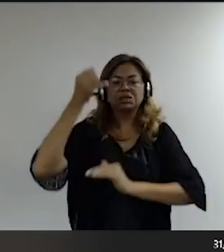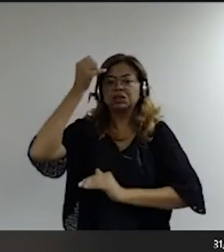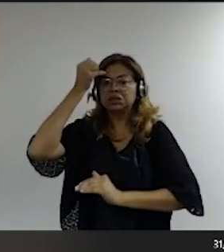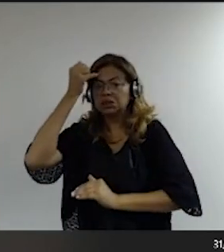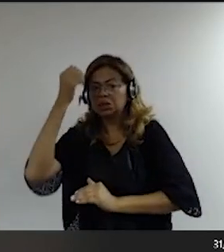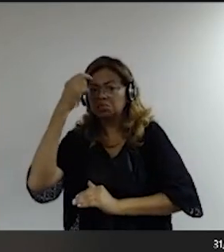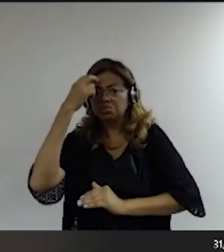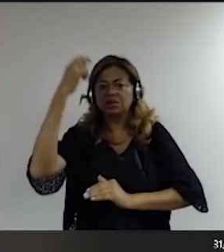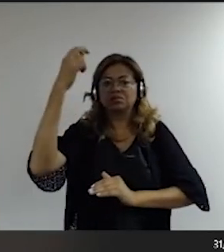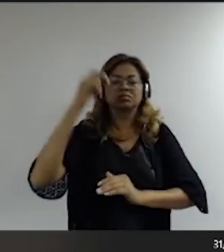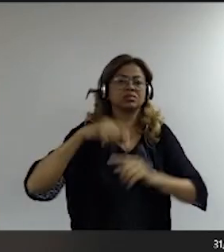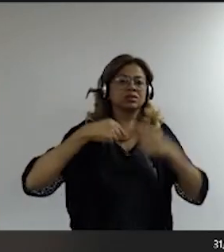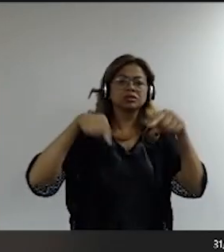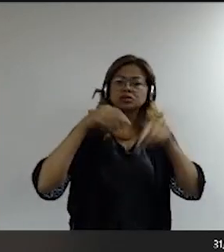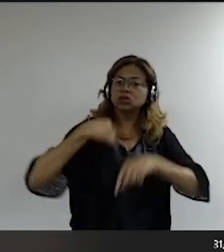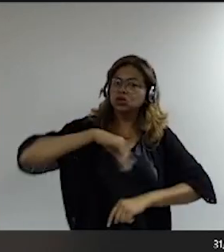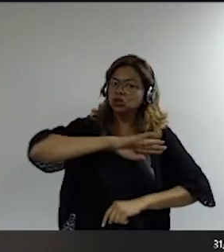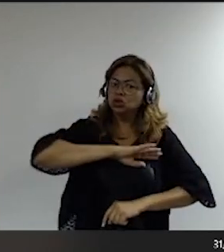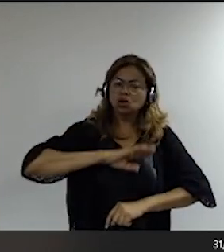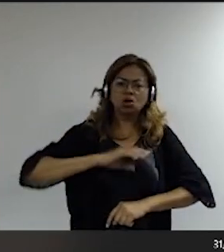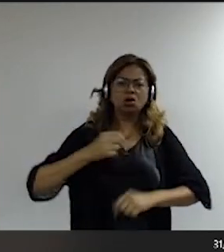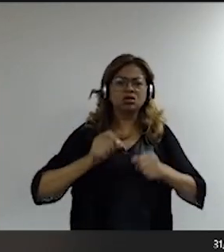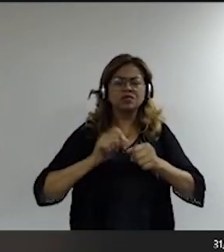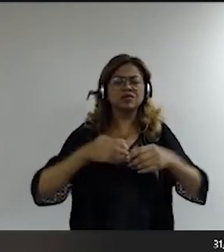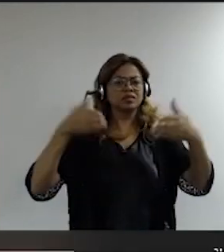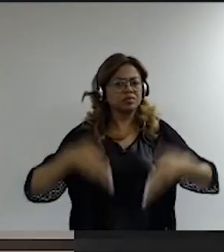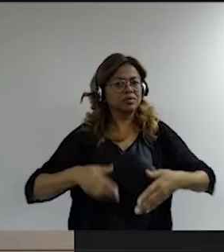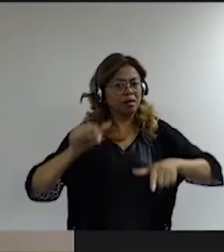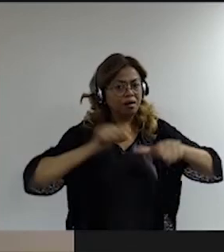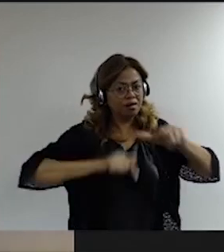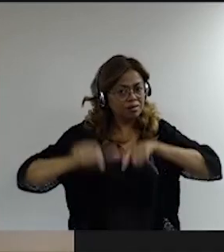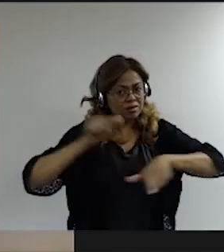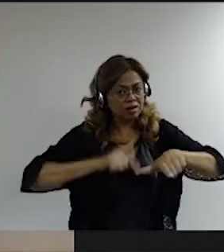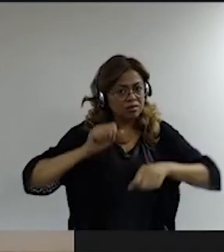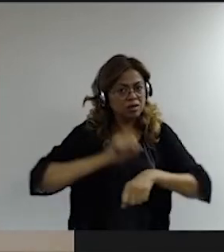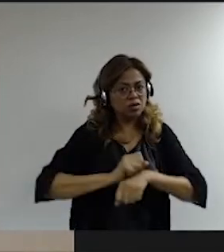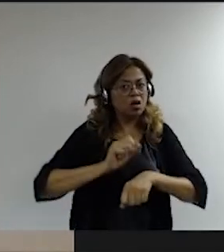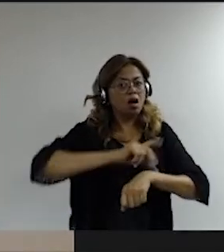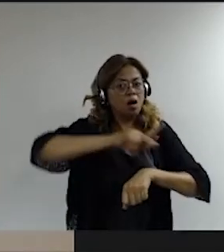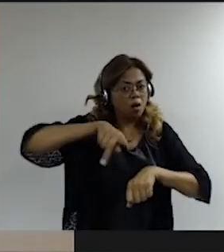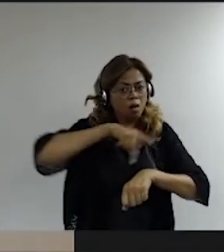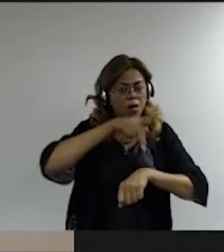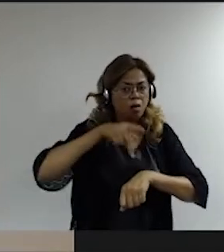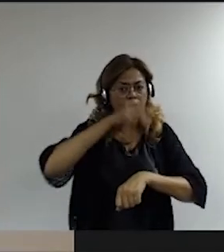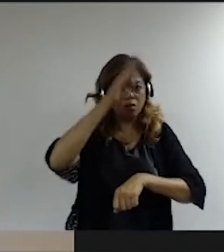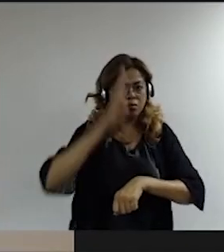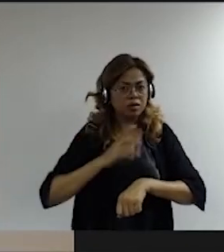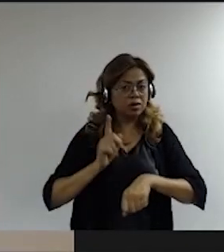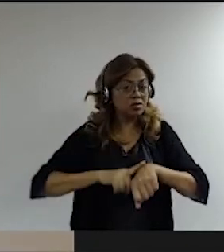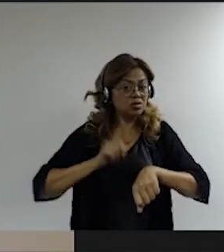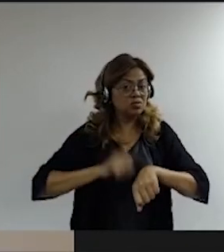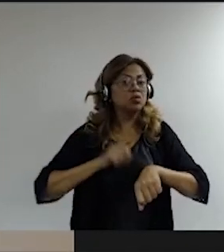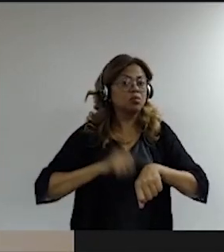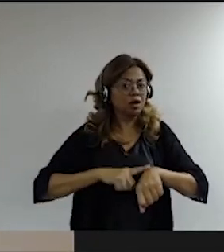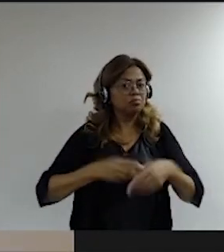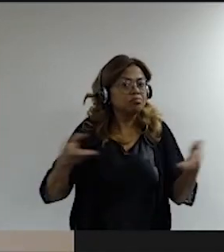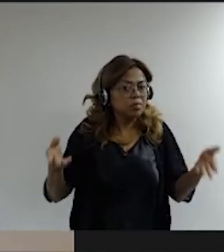intelectuais. Nós prestamos este serviço à nação neste momento,